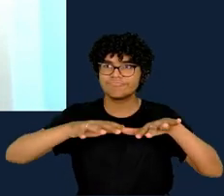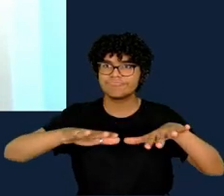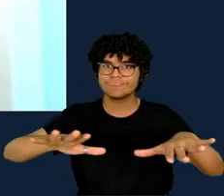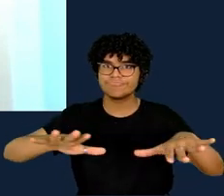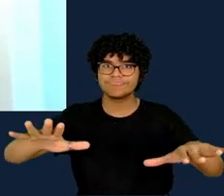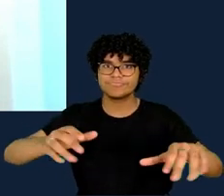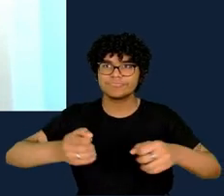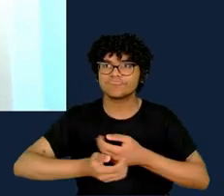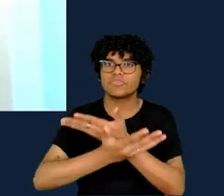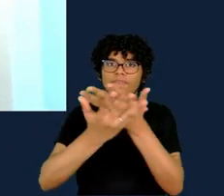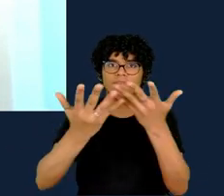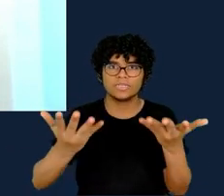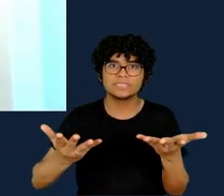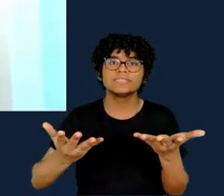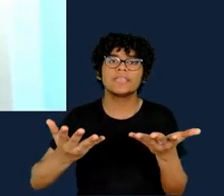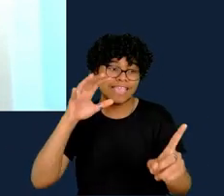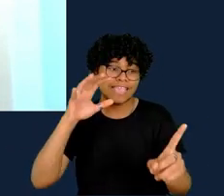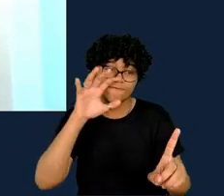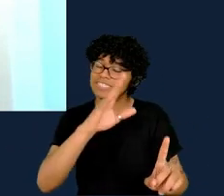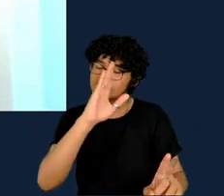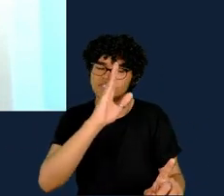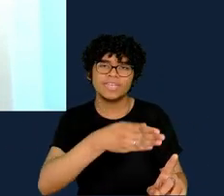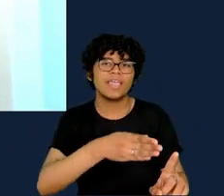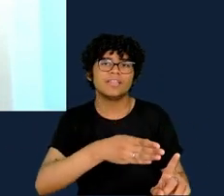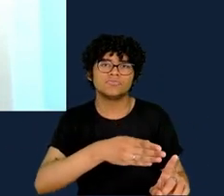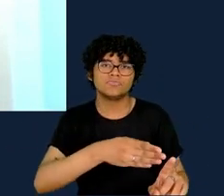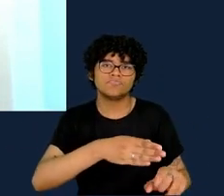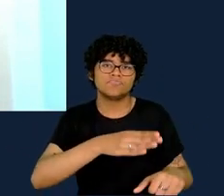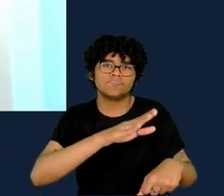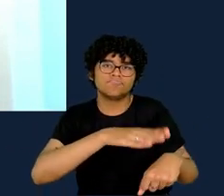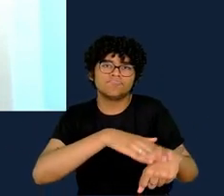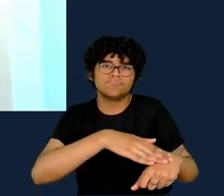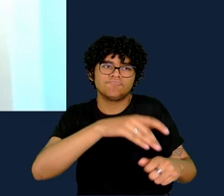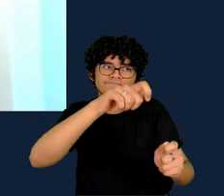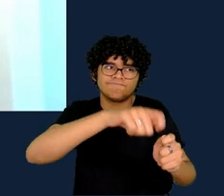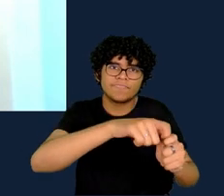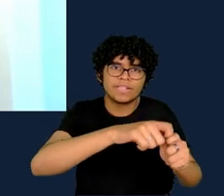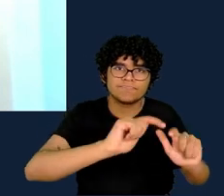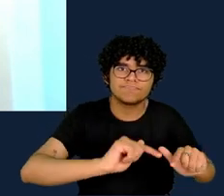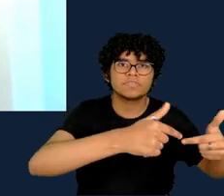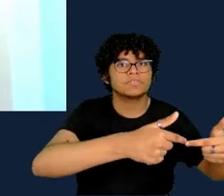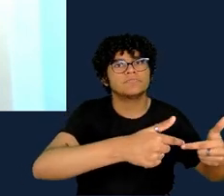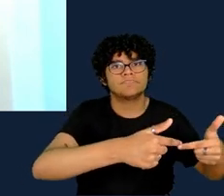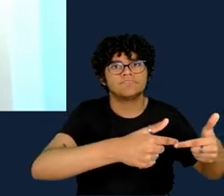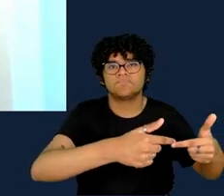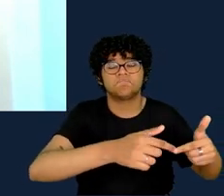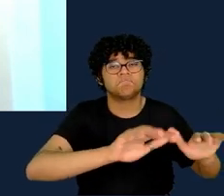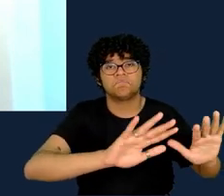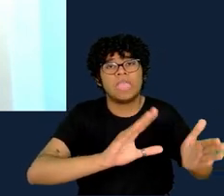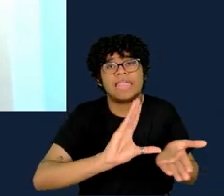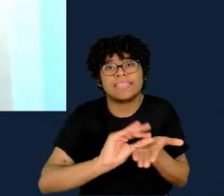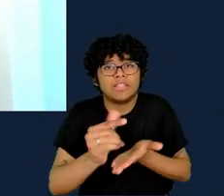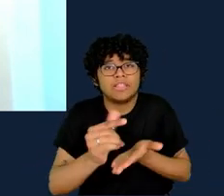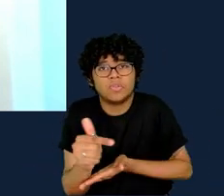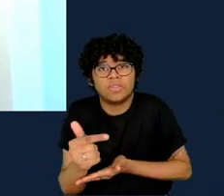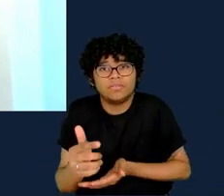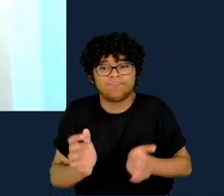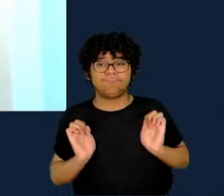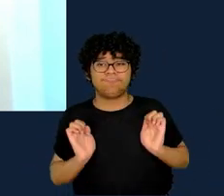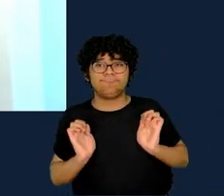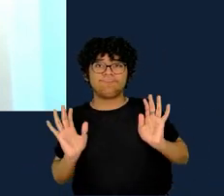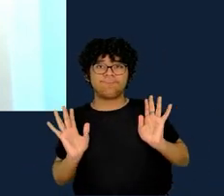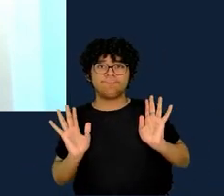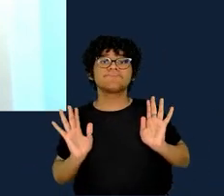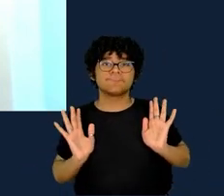numa falta de ação. E, ao mesmo tempo, se a gente olhar pela lente disso e olhar outros conjuntos de dados que talvez